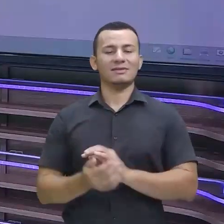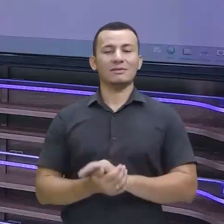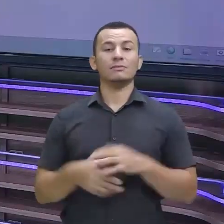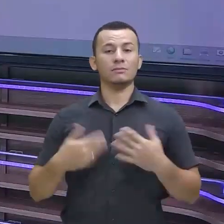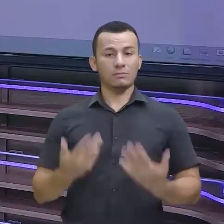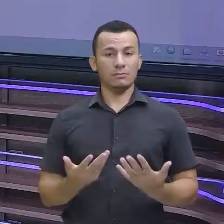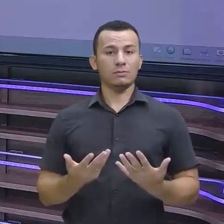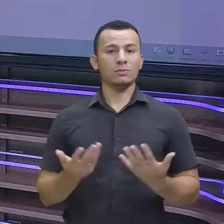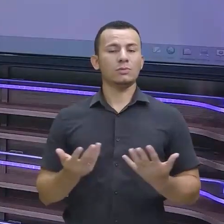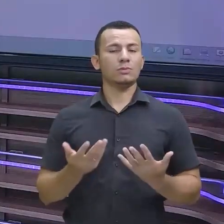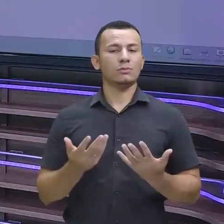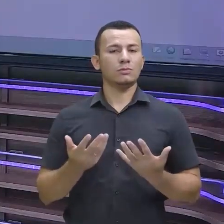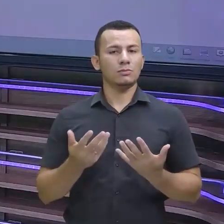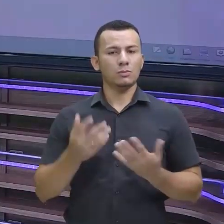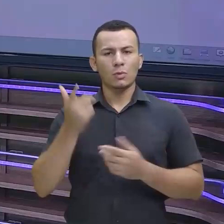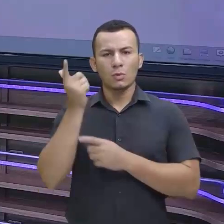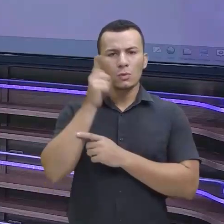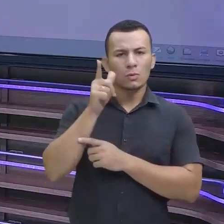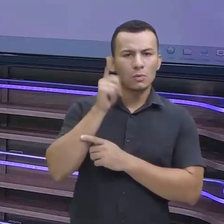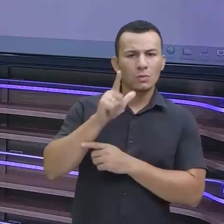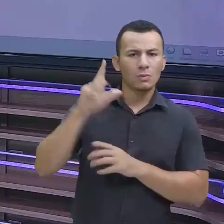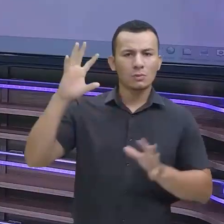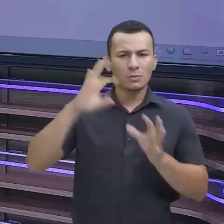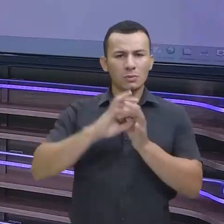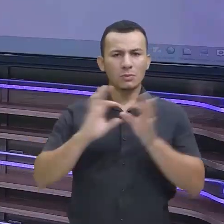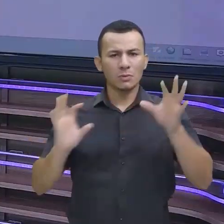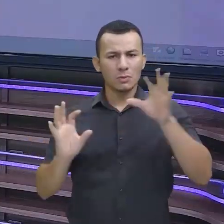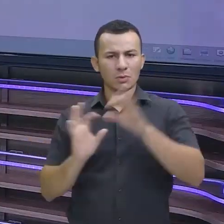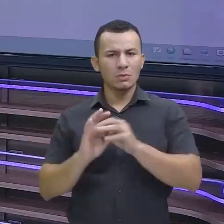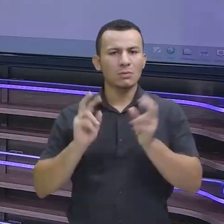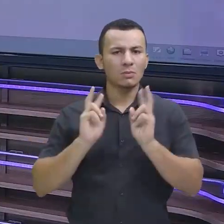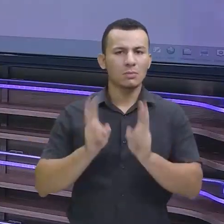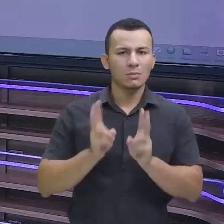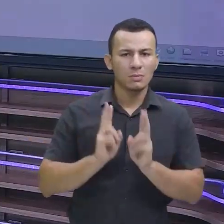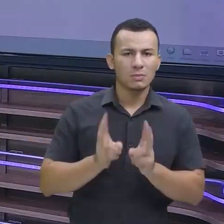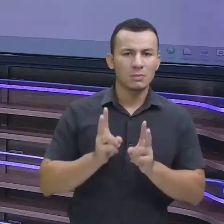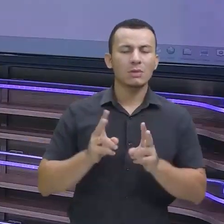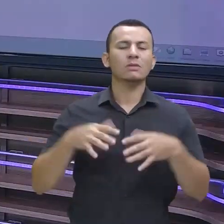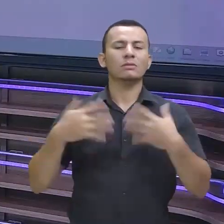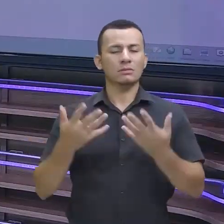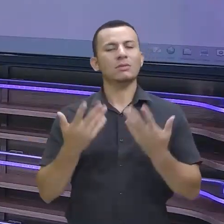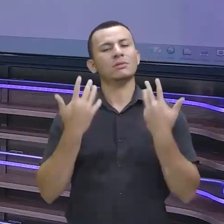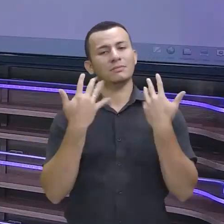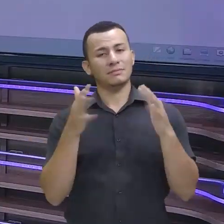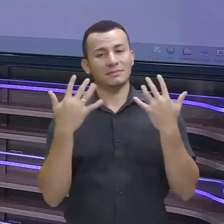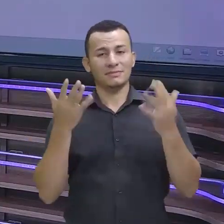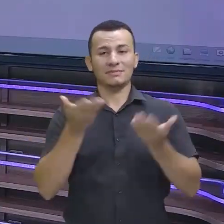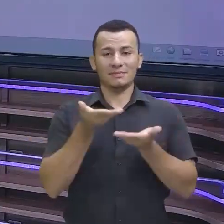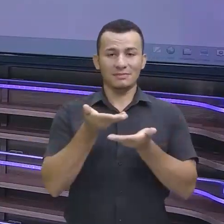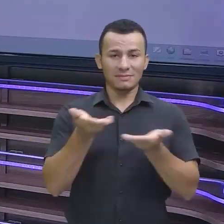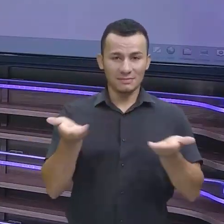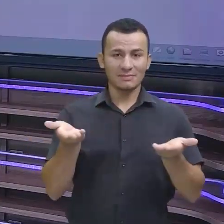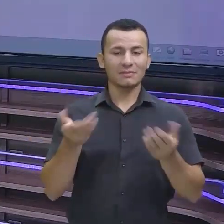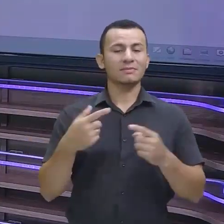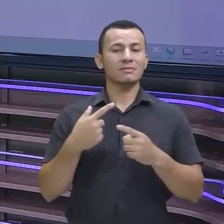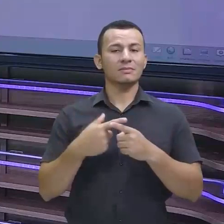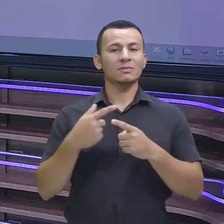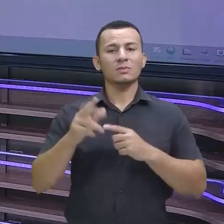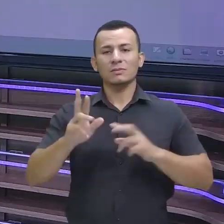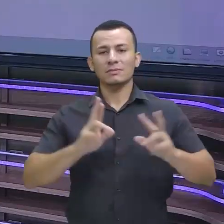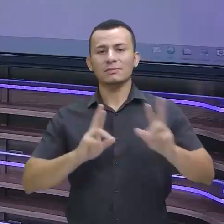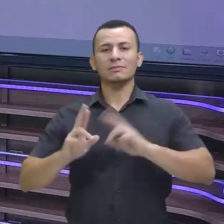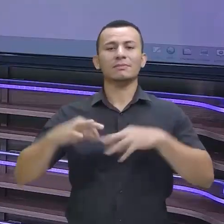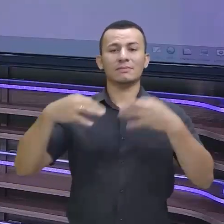Muito bem, assim ficou. Assim mesmo. Então, olha, você está de parabéns, porque respondeu